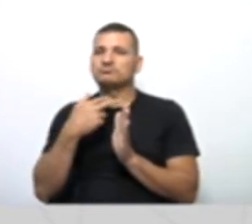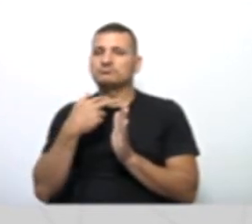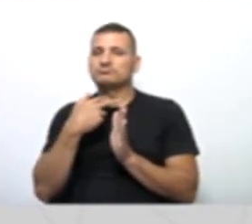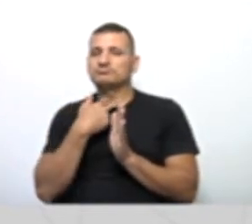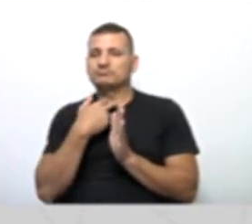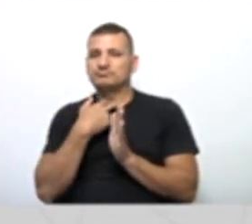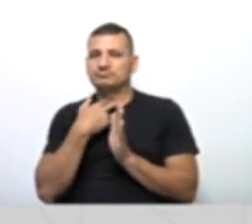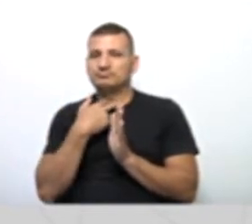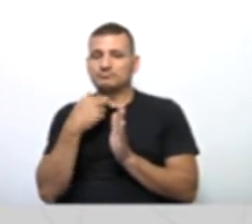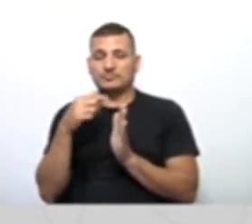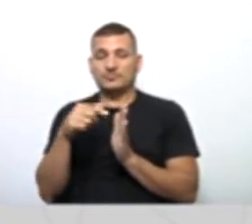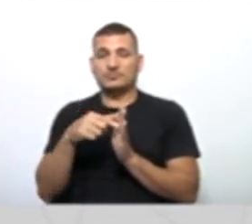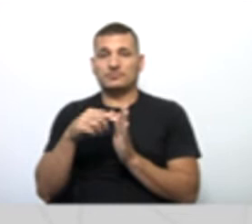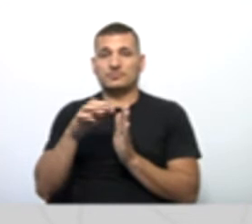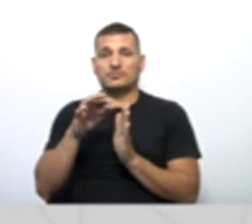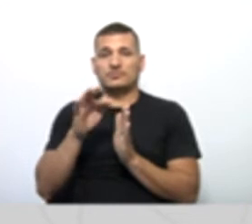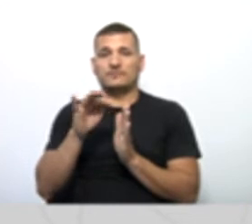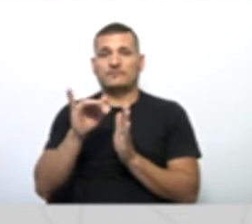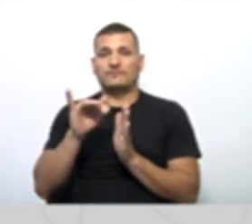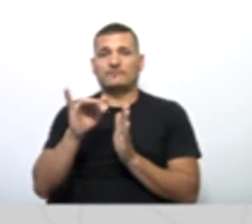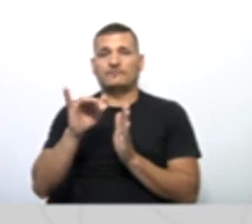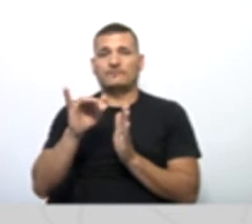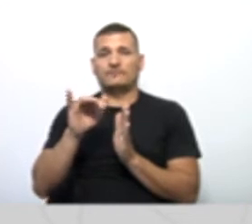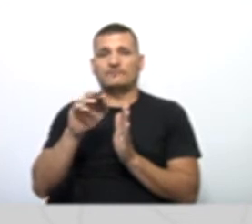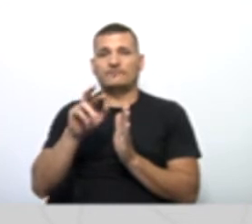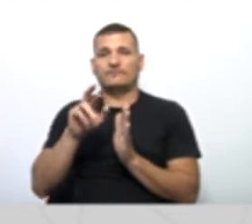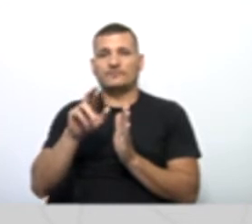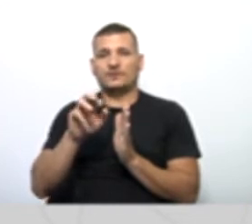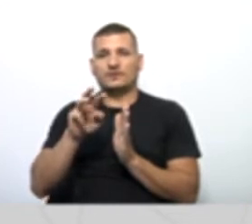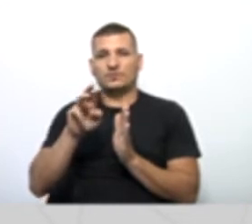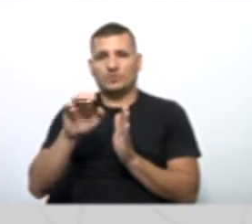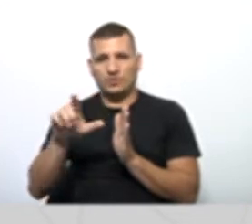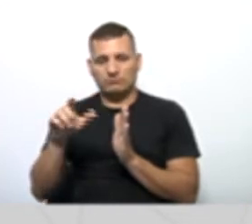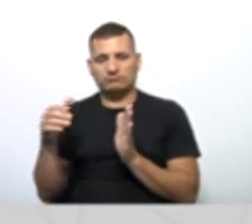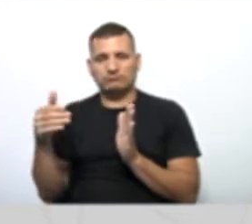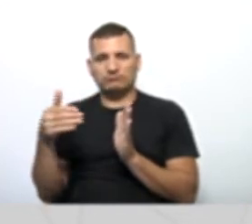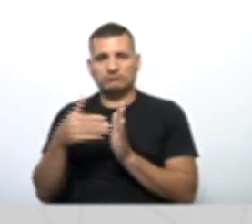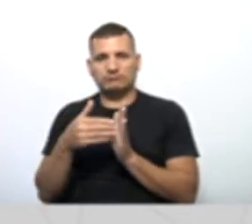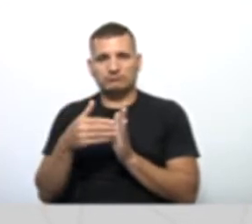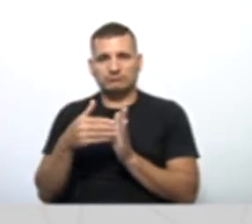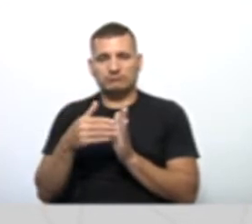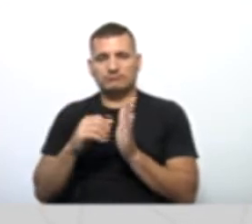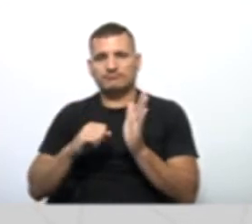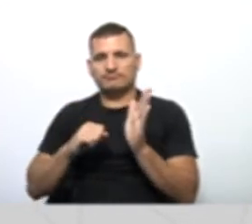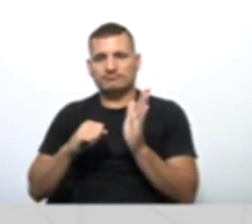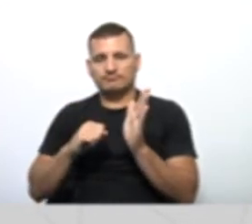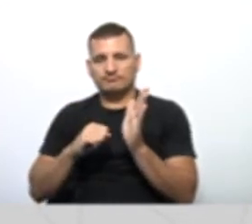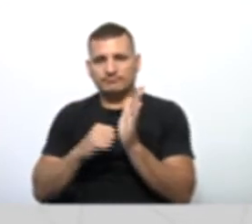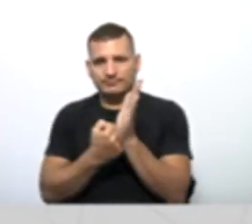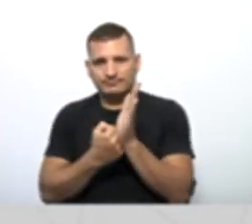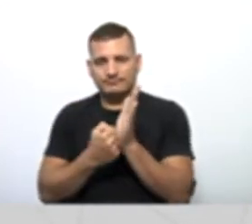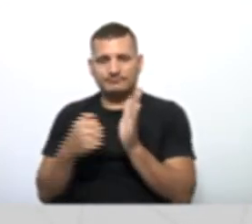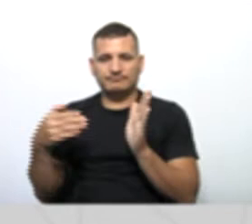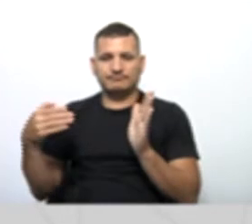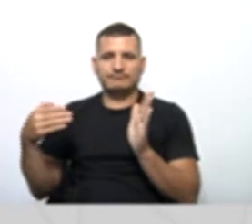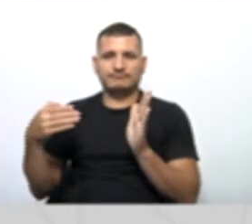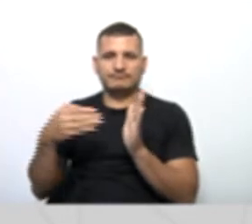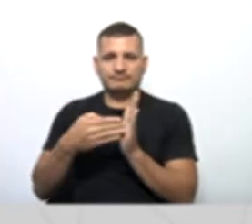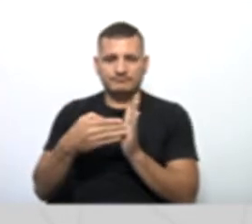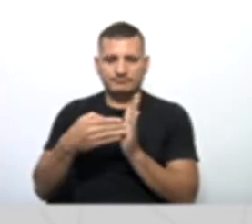o firewall bloqueia. Reparem que, para isso, o firewall ele precisa estar localizado entre a